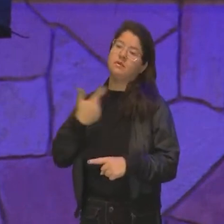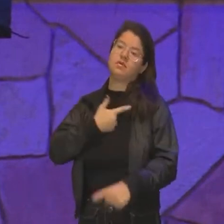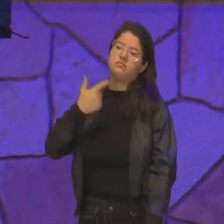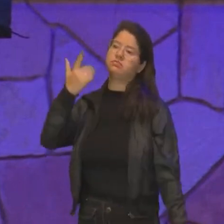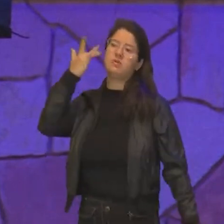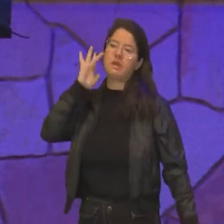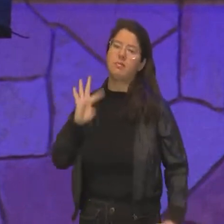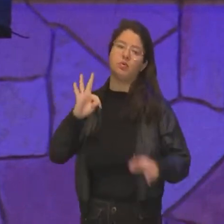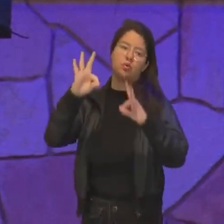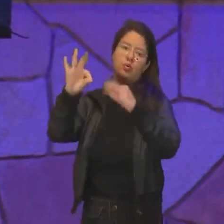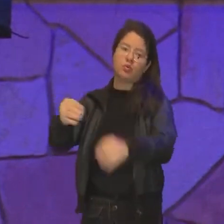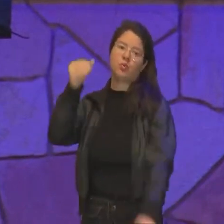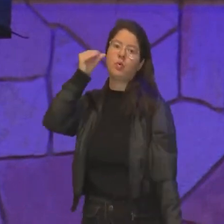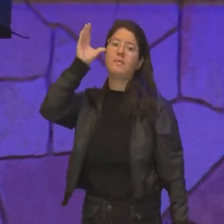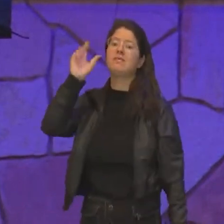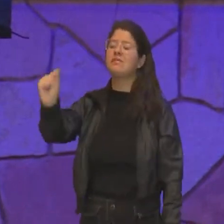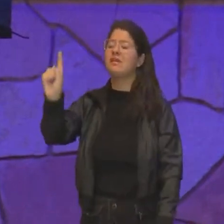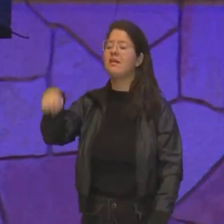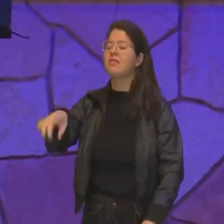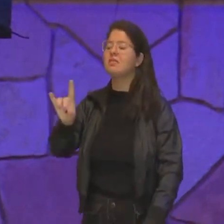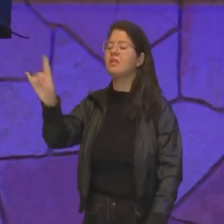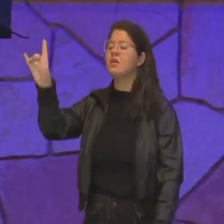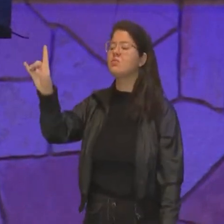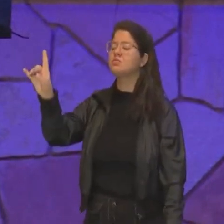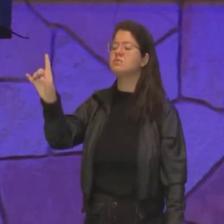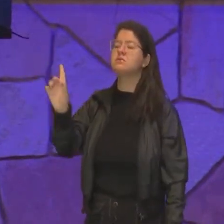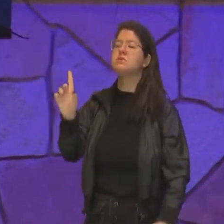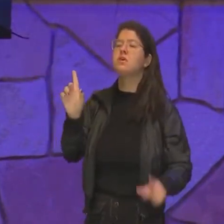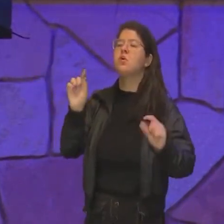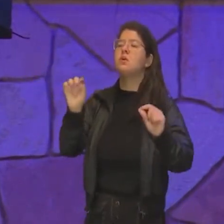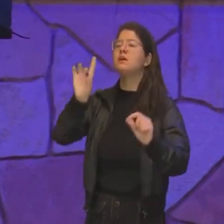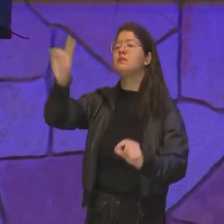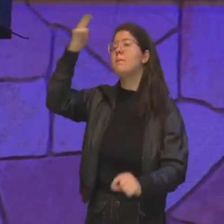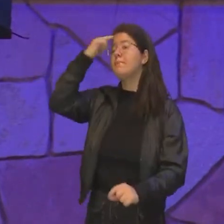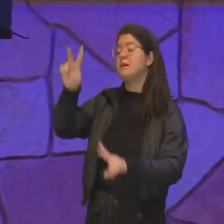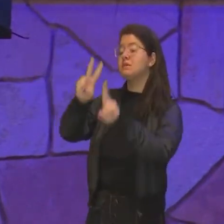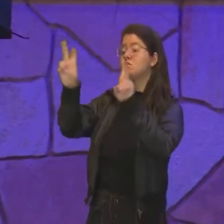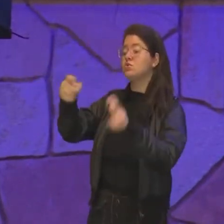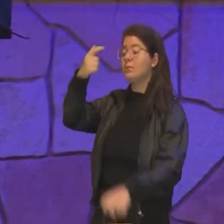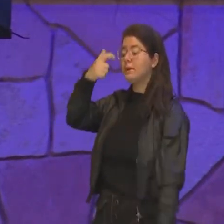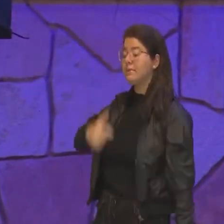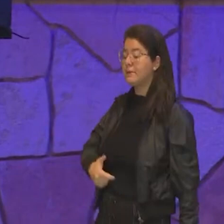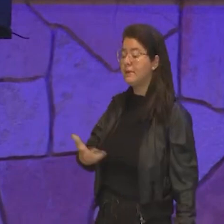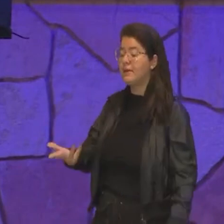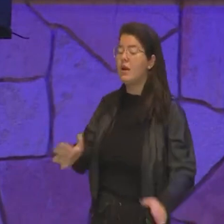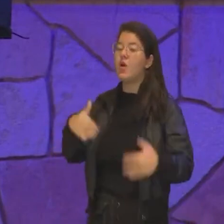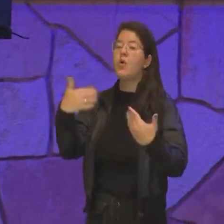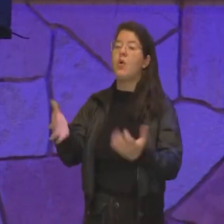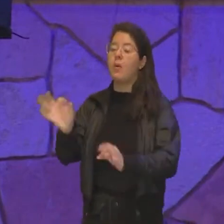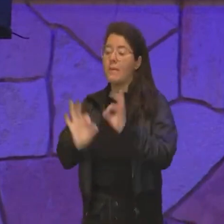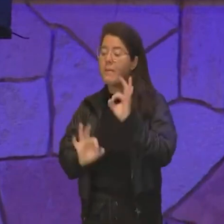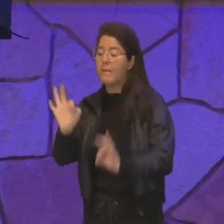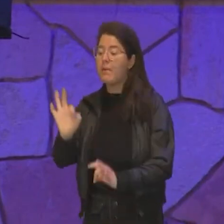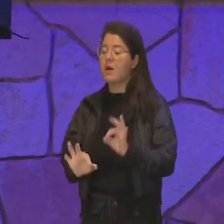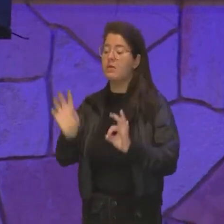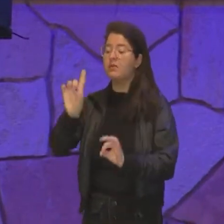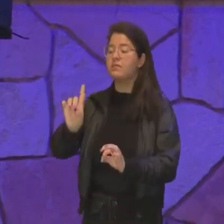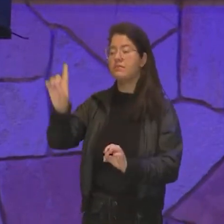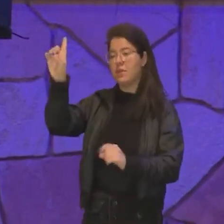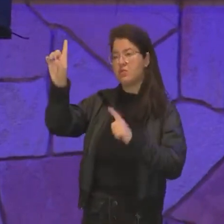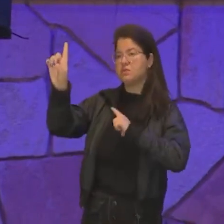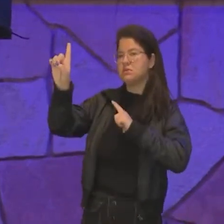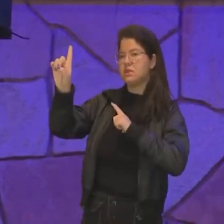assim. Quem é Deus? O que Ele pensa a meu respeito? Qual o plano que Ele tem para a nossa vida?